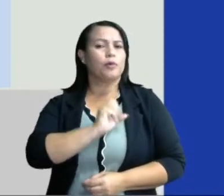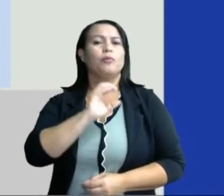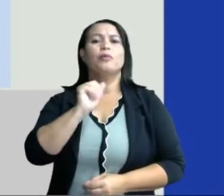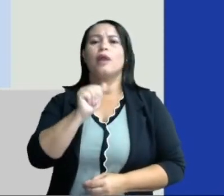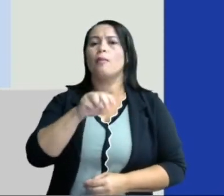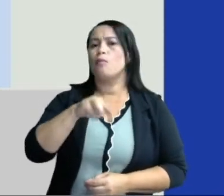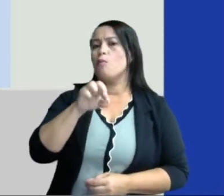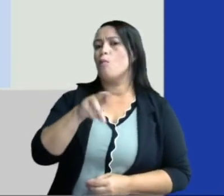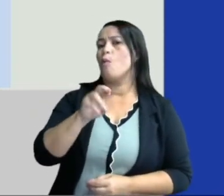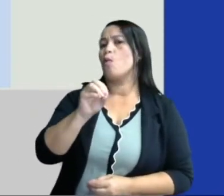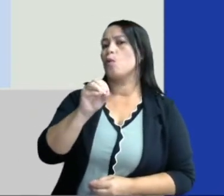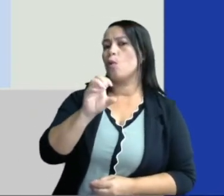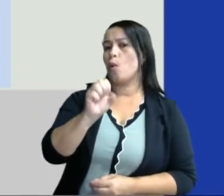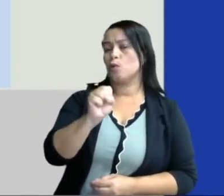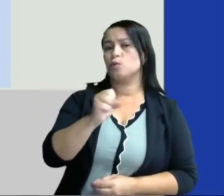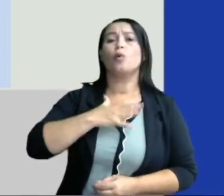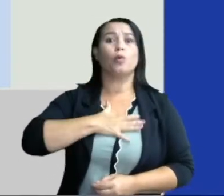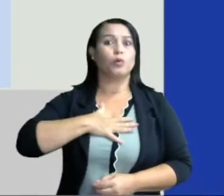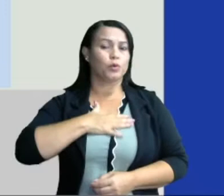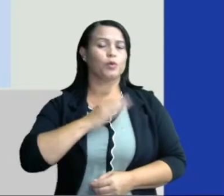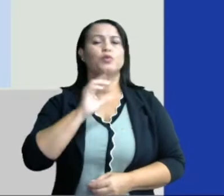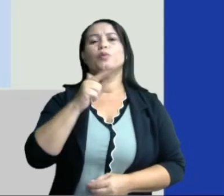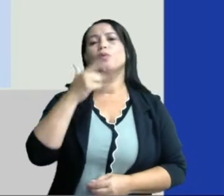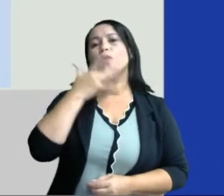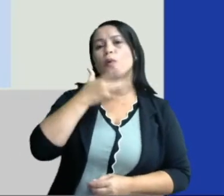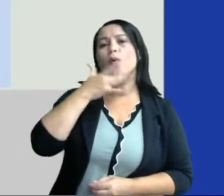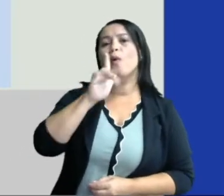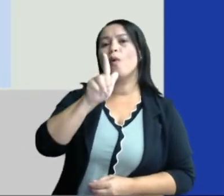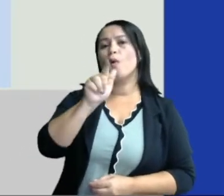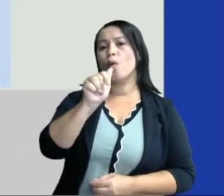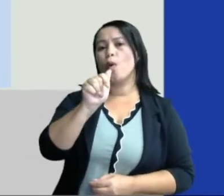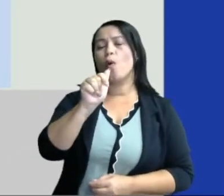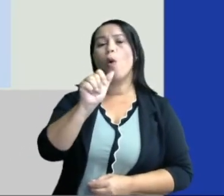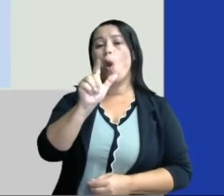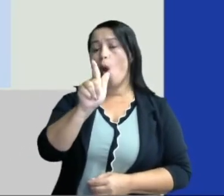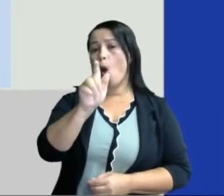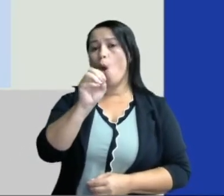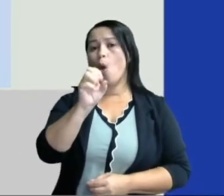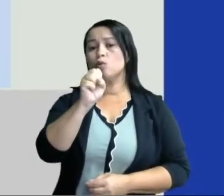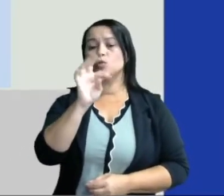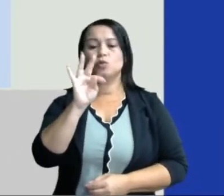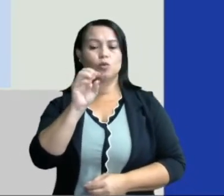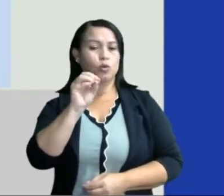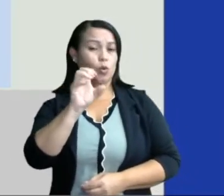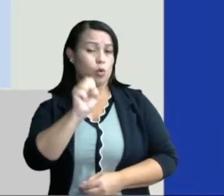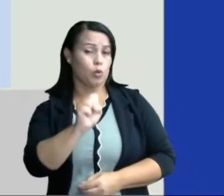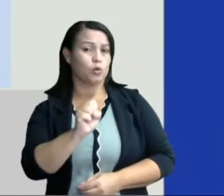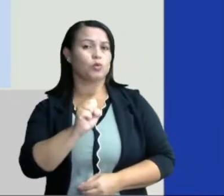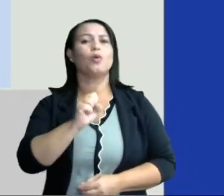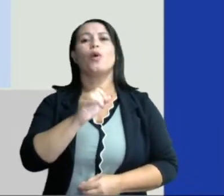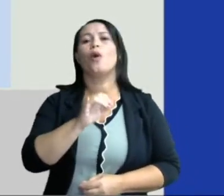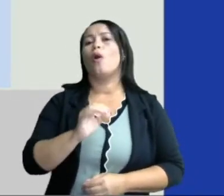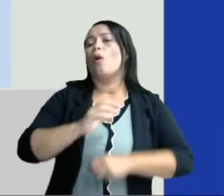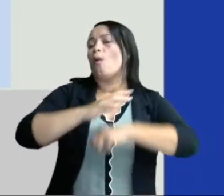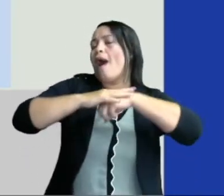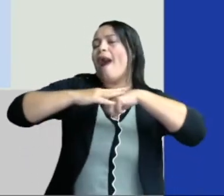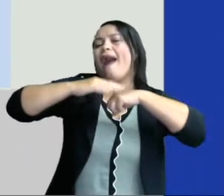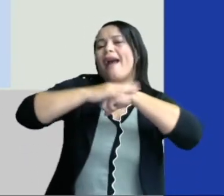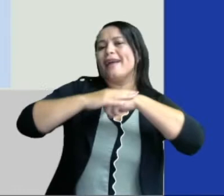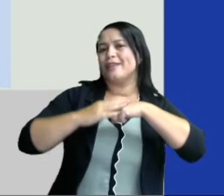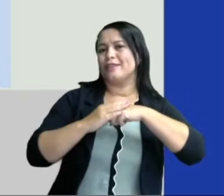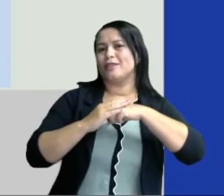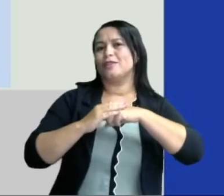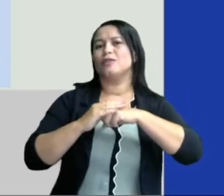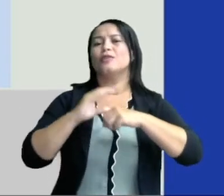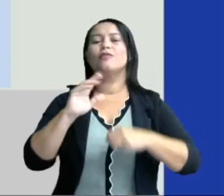muito gosto por gostoso, muito ou cheio de carinho, foi substituído